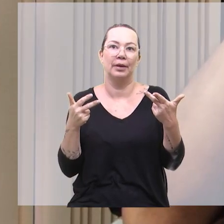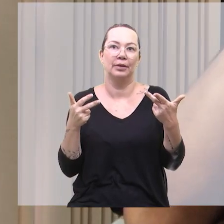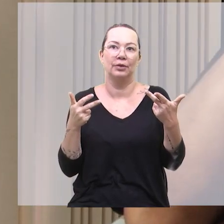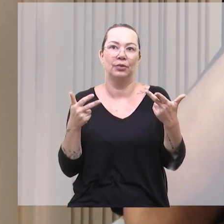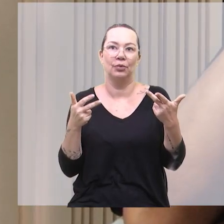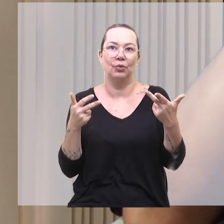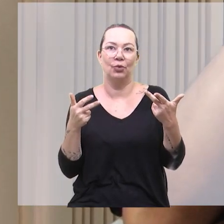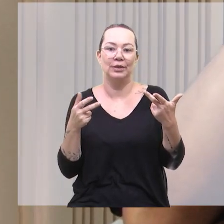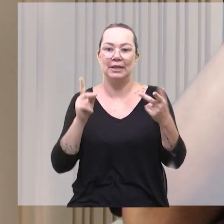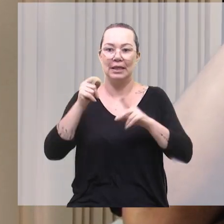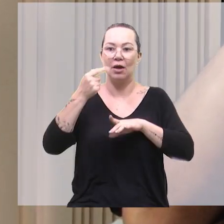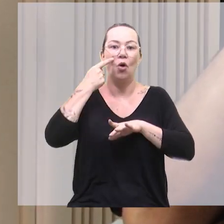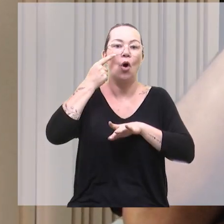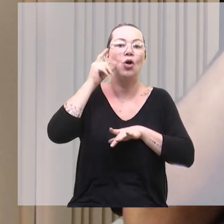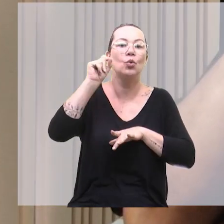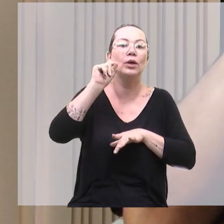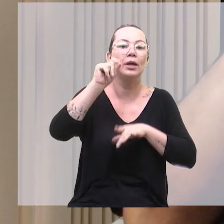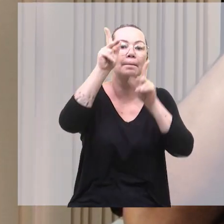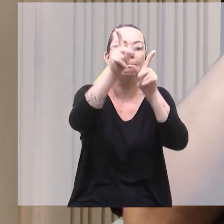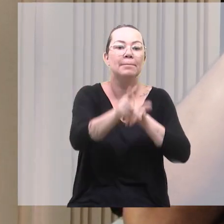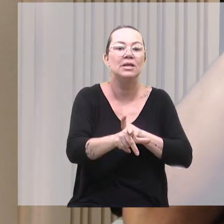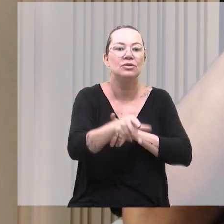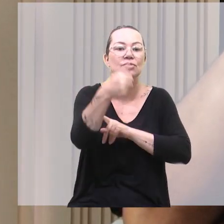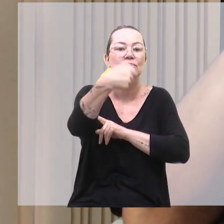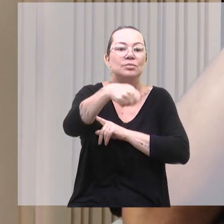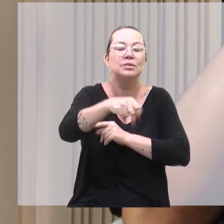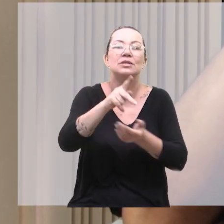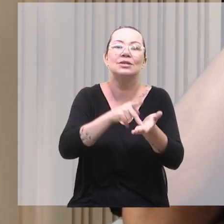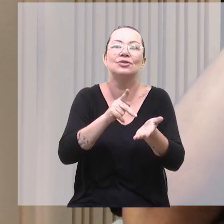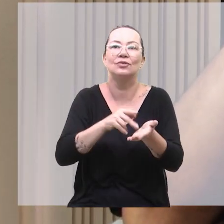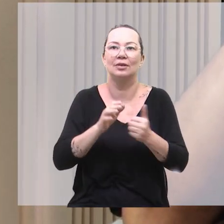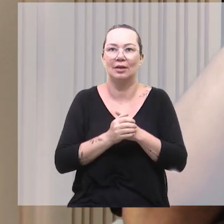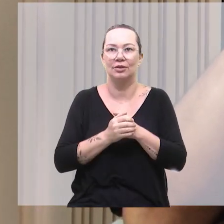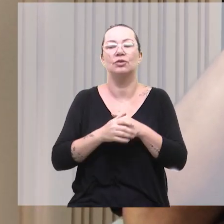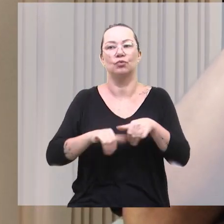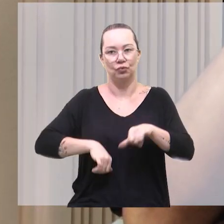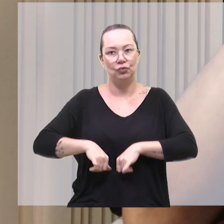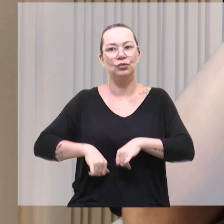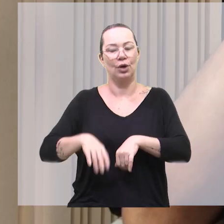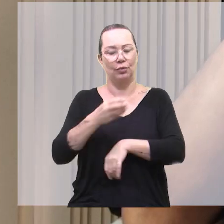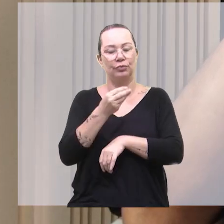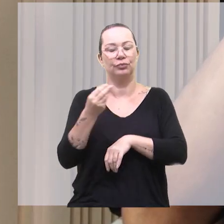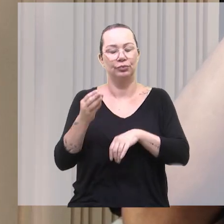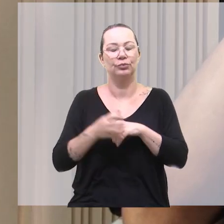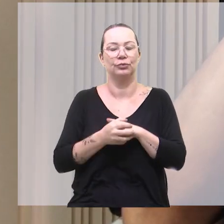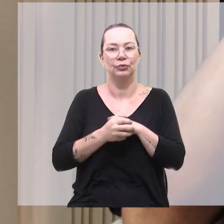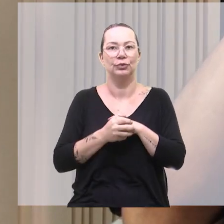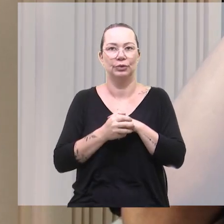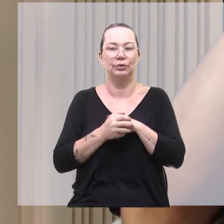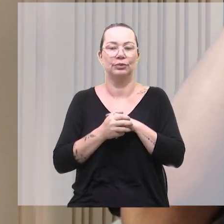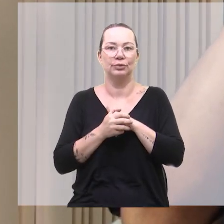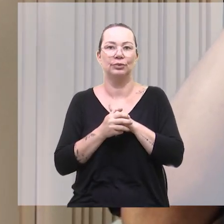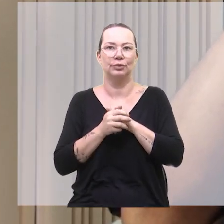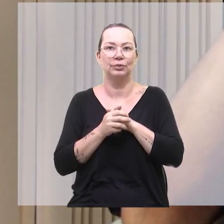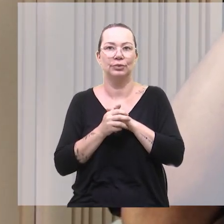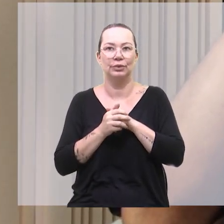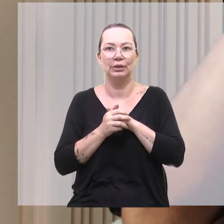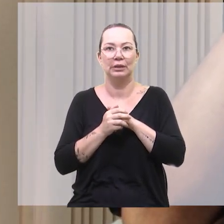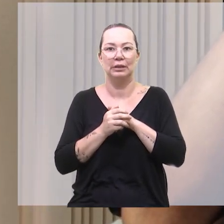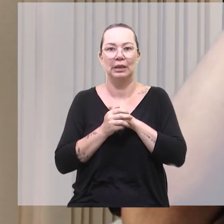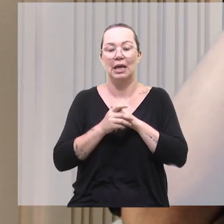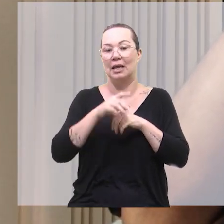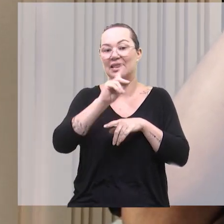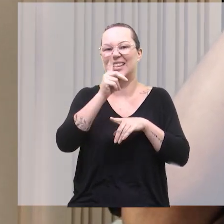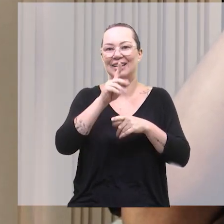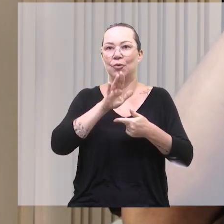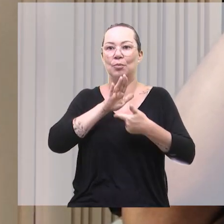os bons brilhos e não olha a necessidade da pessoa, então a gente sofre muito. Eles